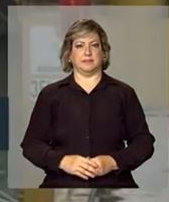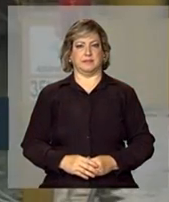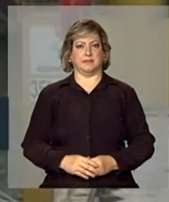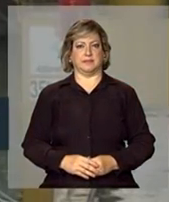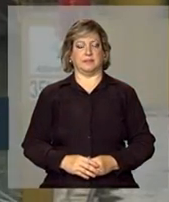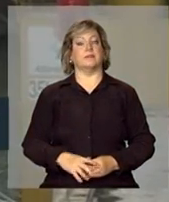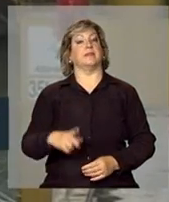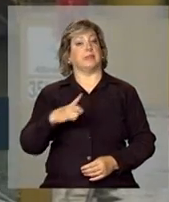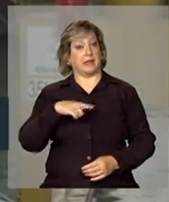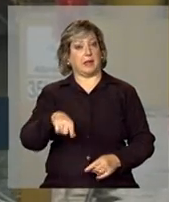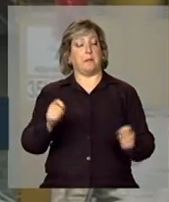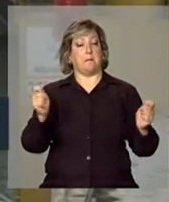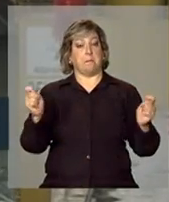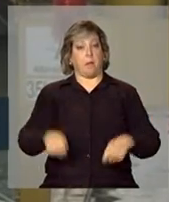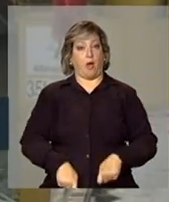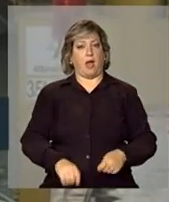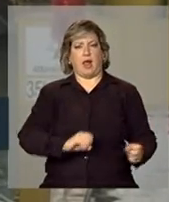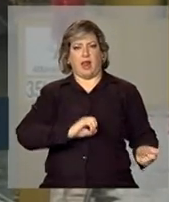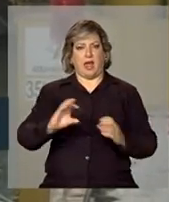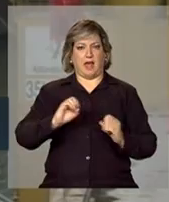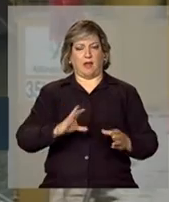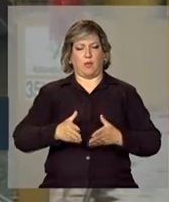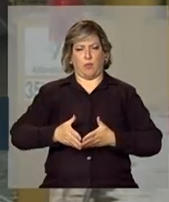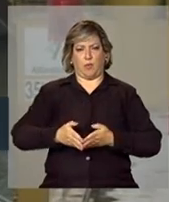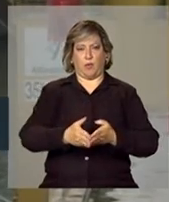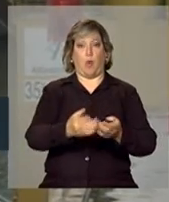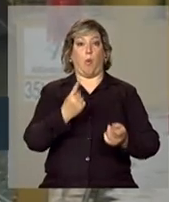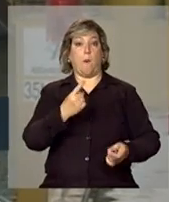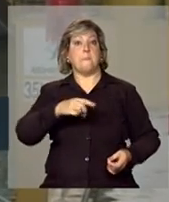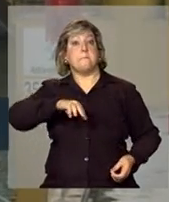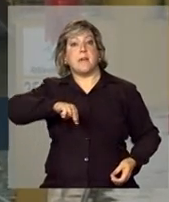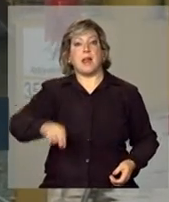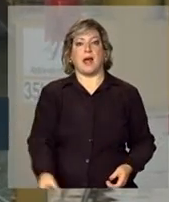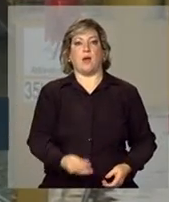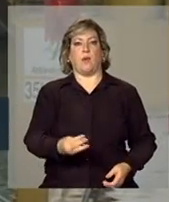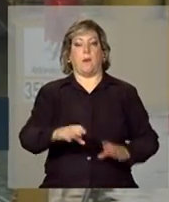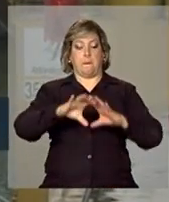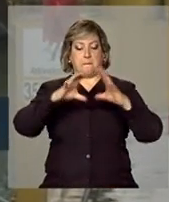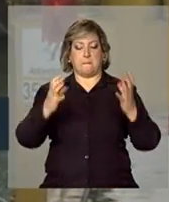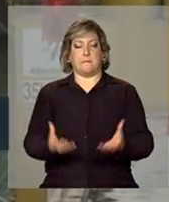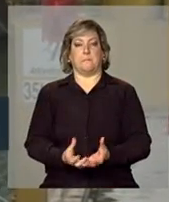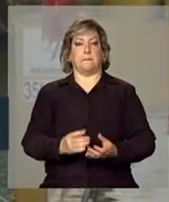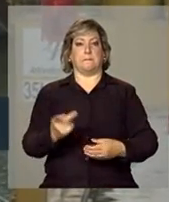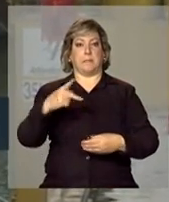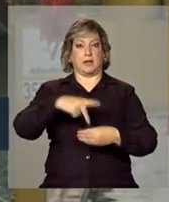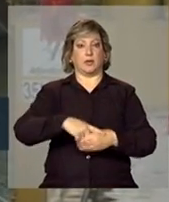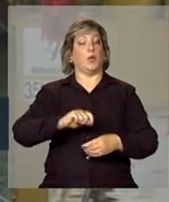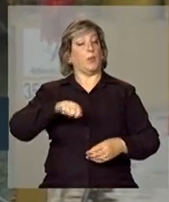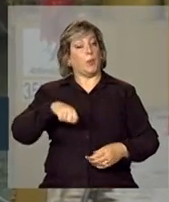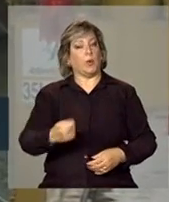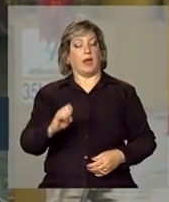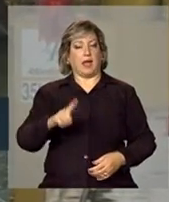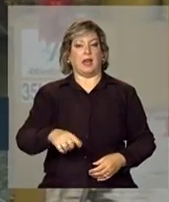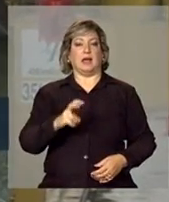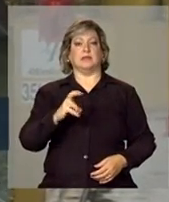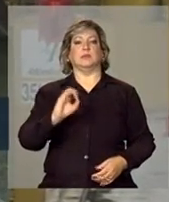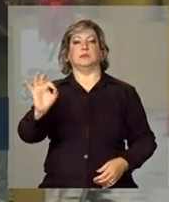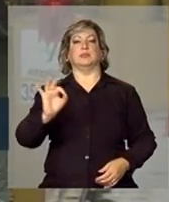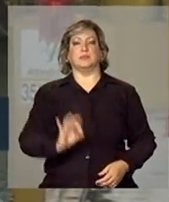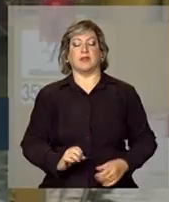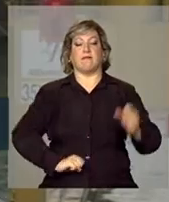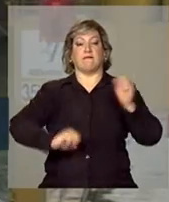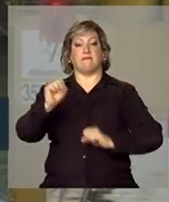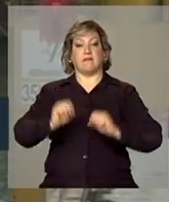ele tem capacidade para transportar 1 milhão de Barris de petróleo que é a metade da